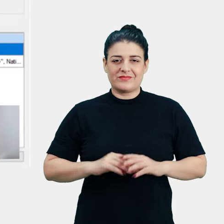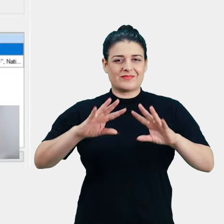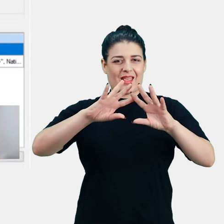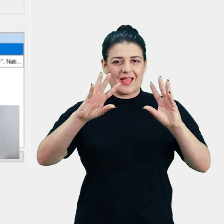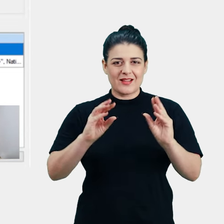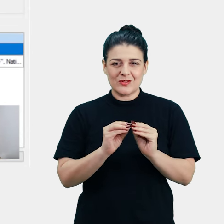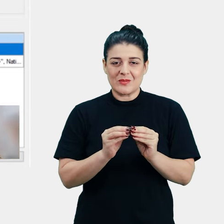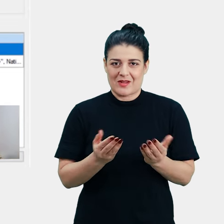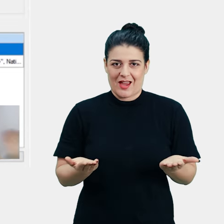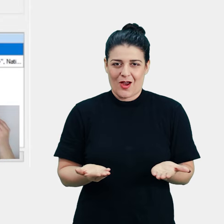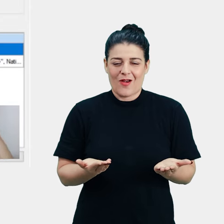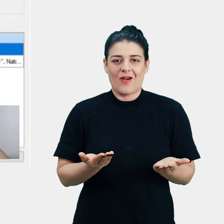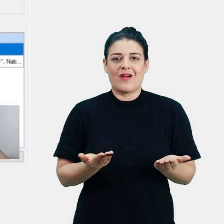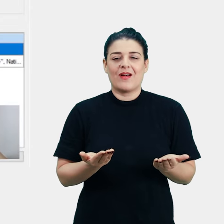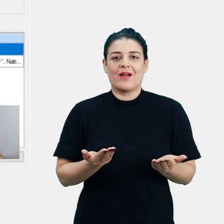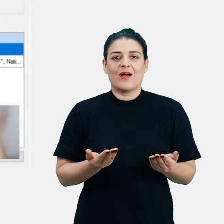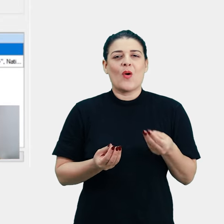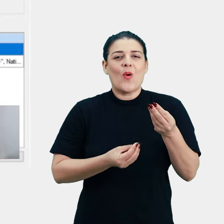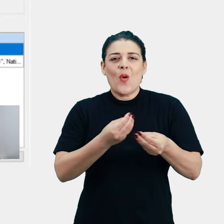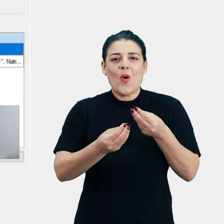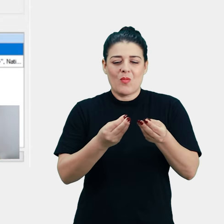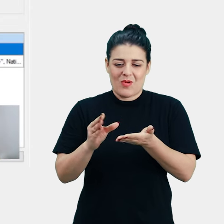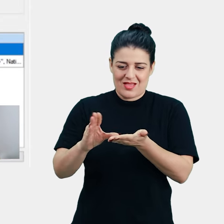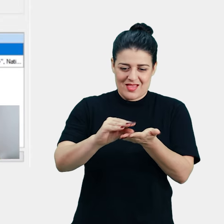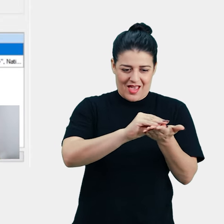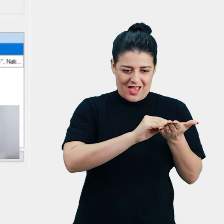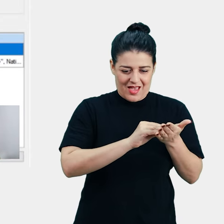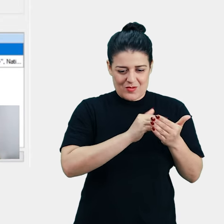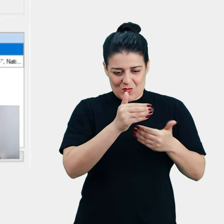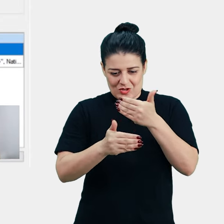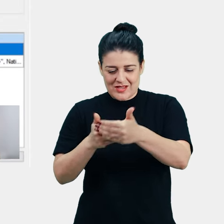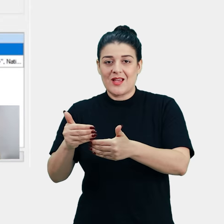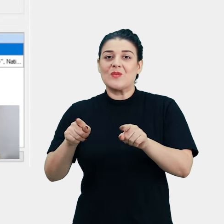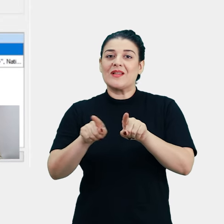vocês aqui como que a gente processa o dado, né? Quais são as etapas.